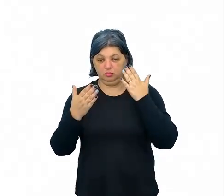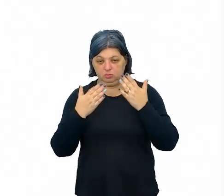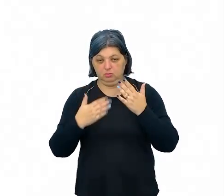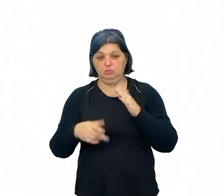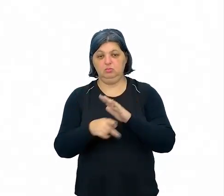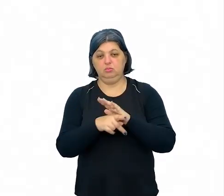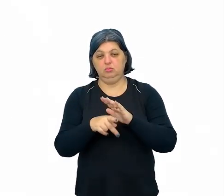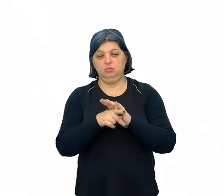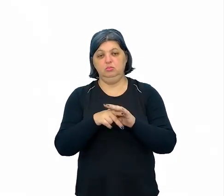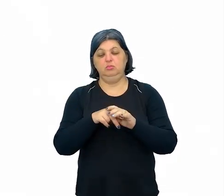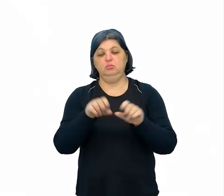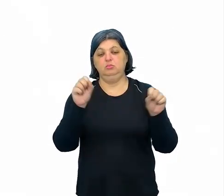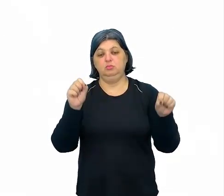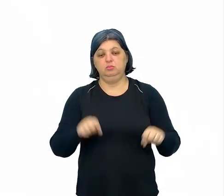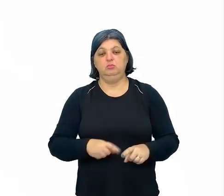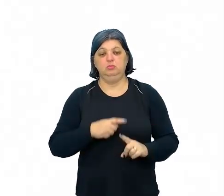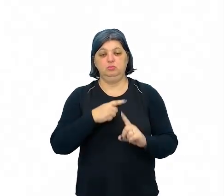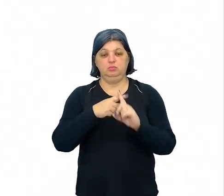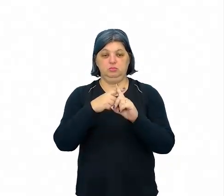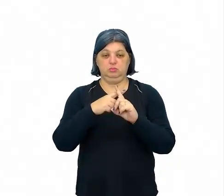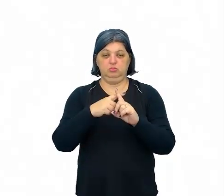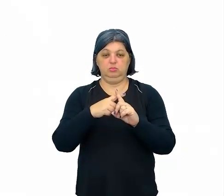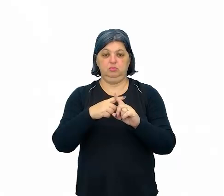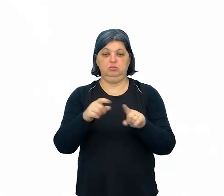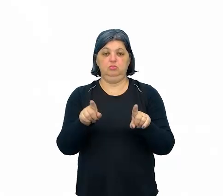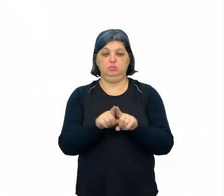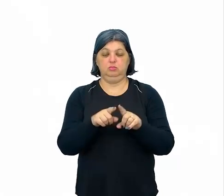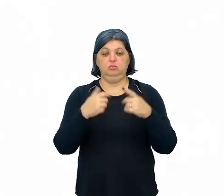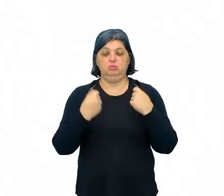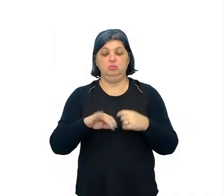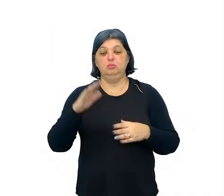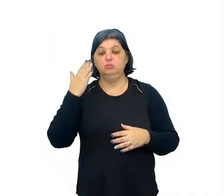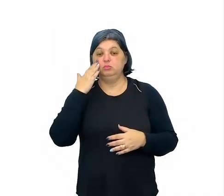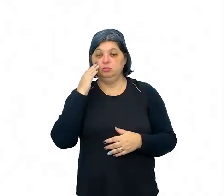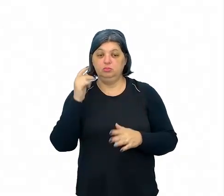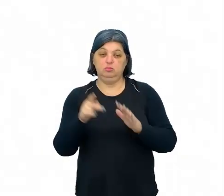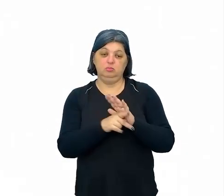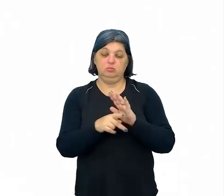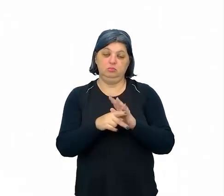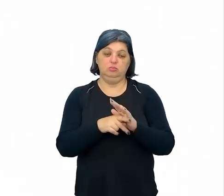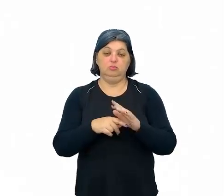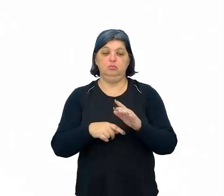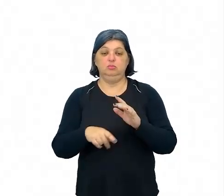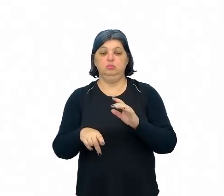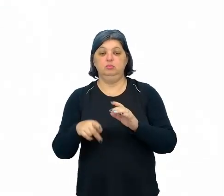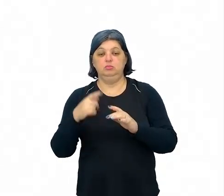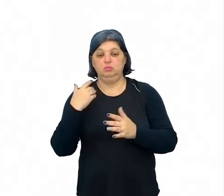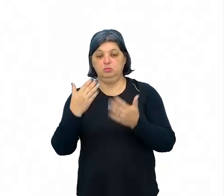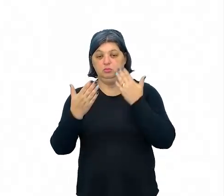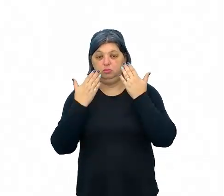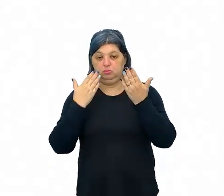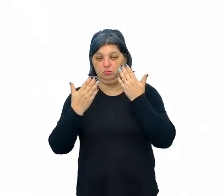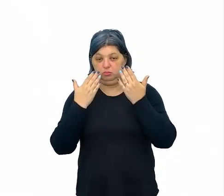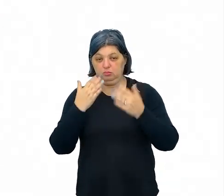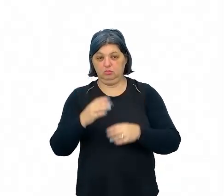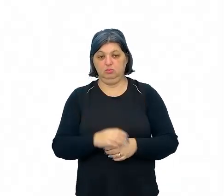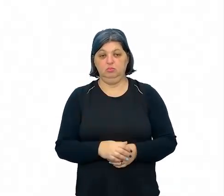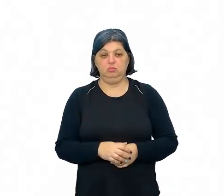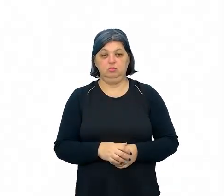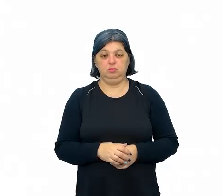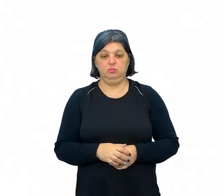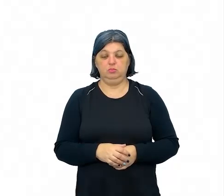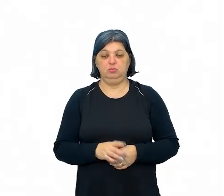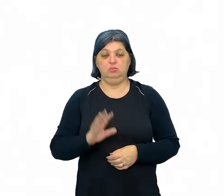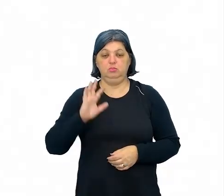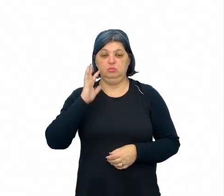de adição, o aluno precisa conhecer a resolução de sistemas pelo processo de comparação e resolução